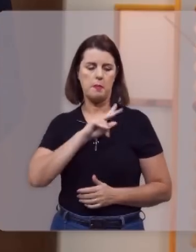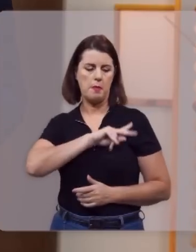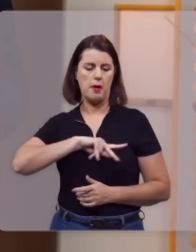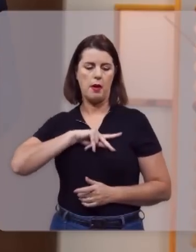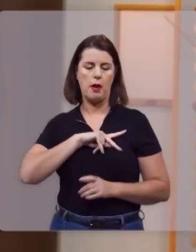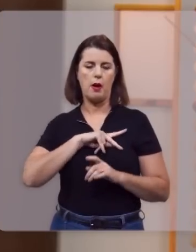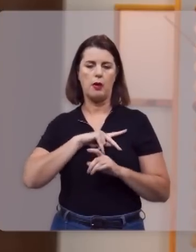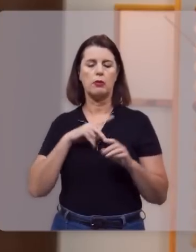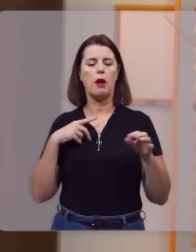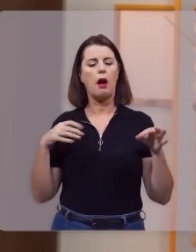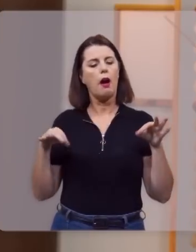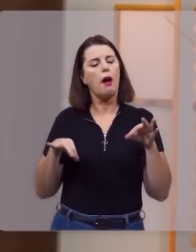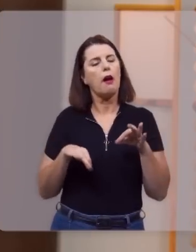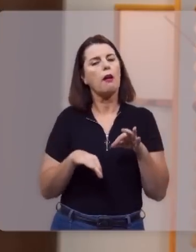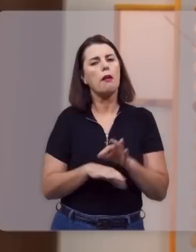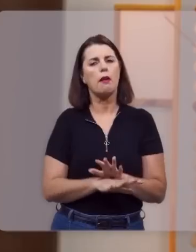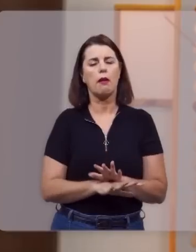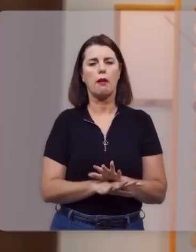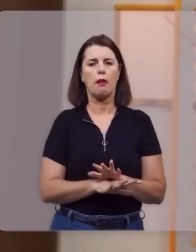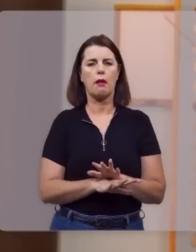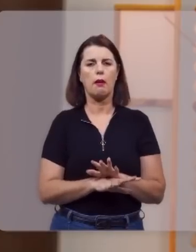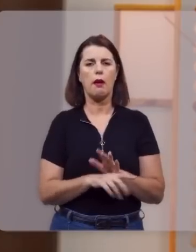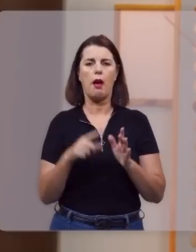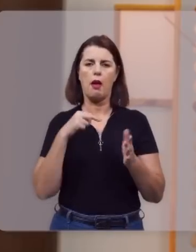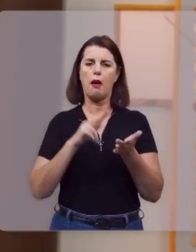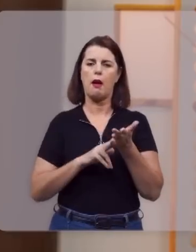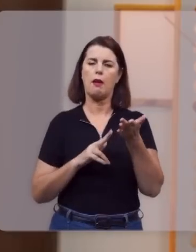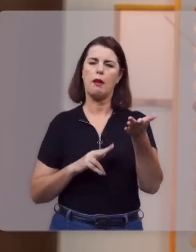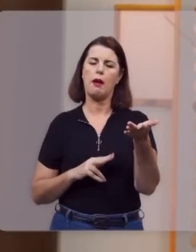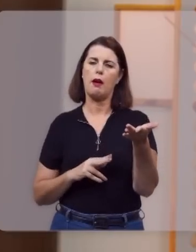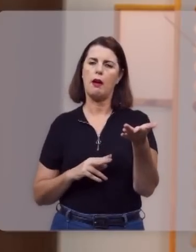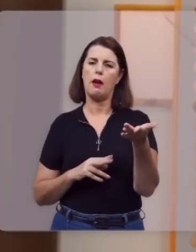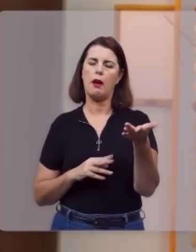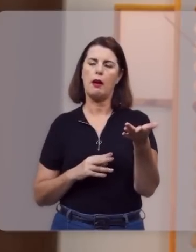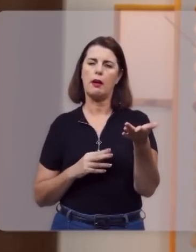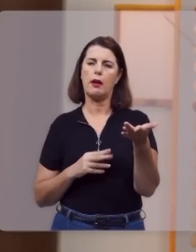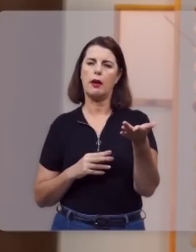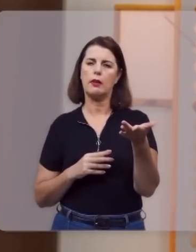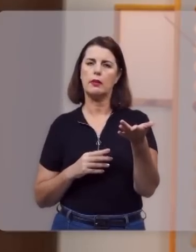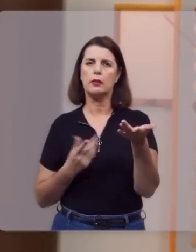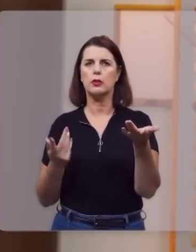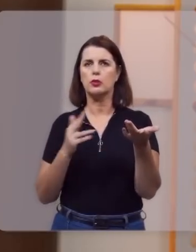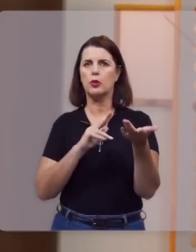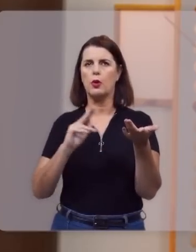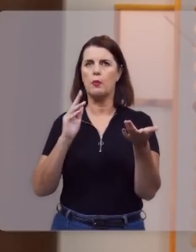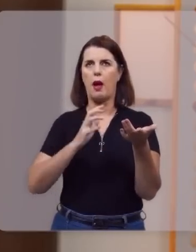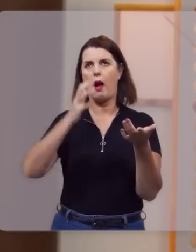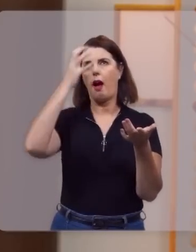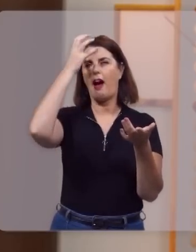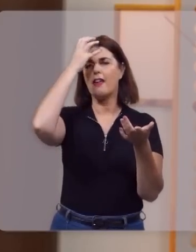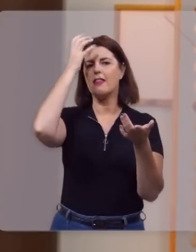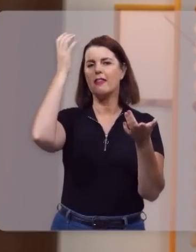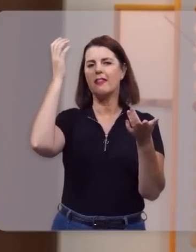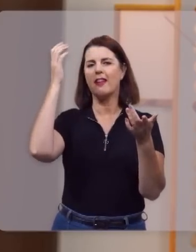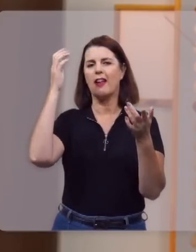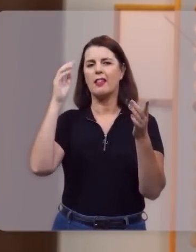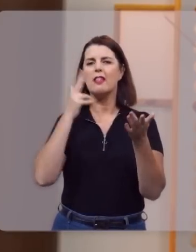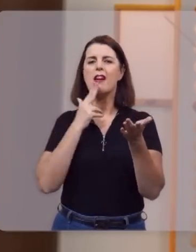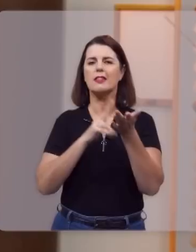apóstolo Paulo encerra esta epístola, que é chamada de a rainha das cartas de